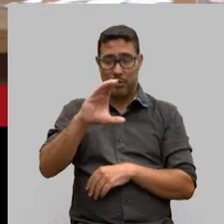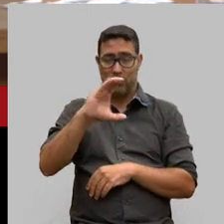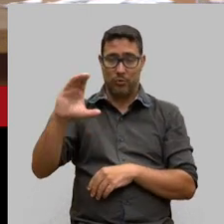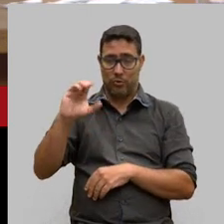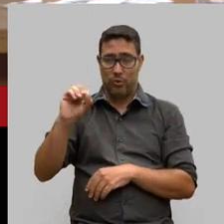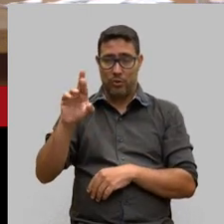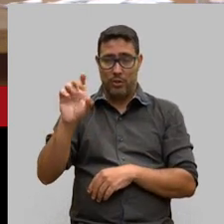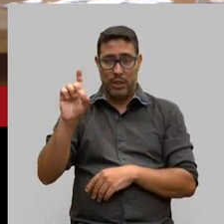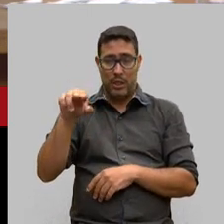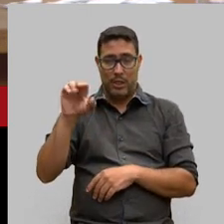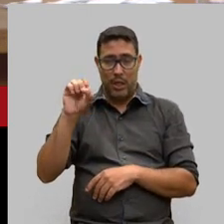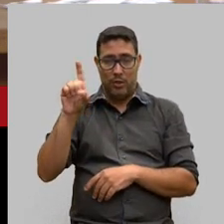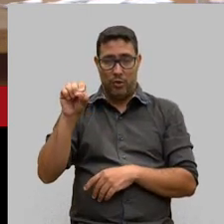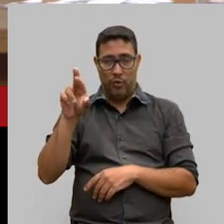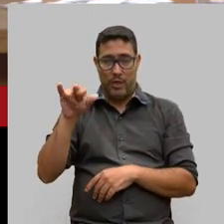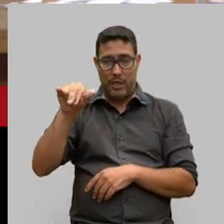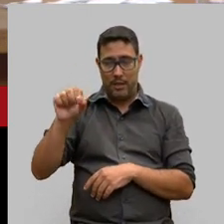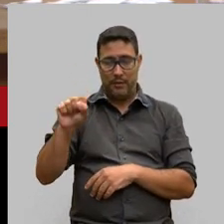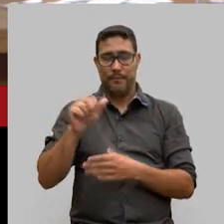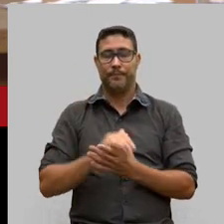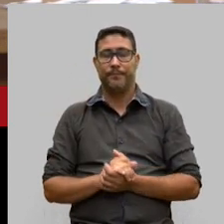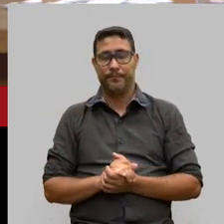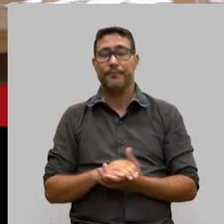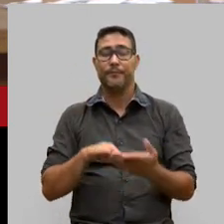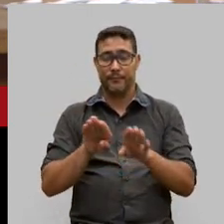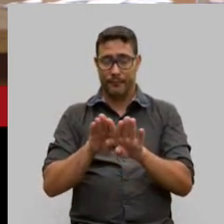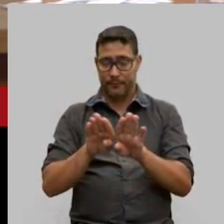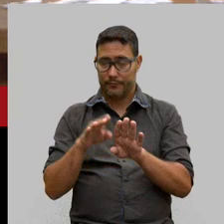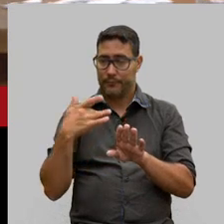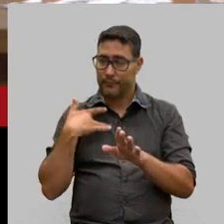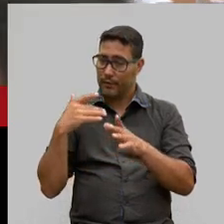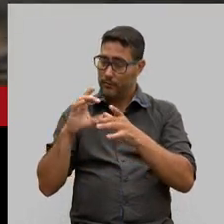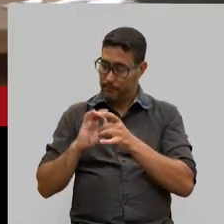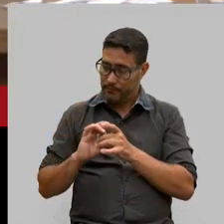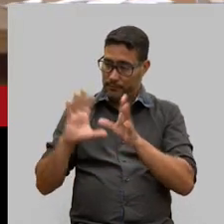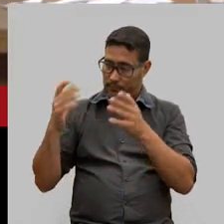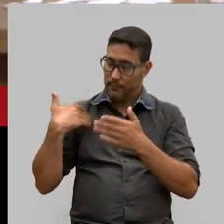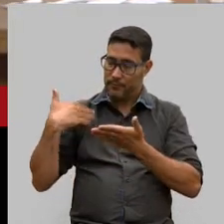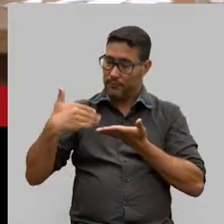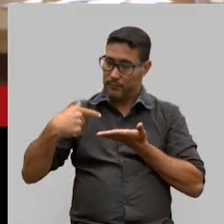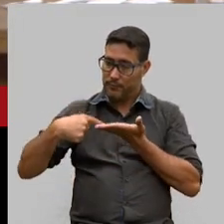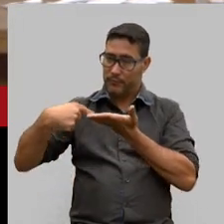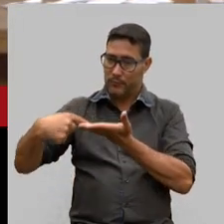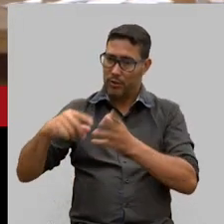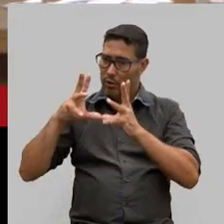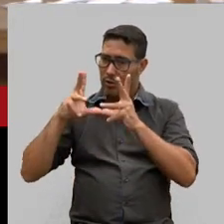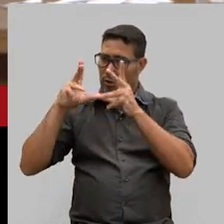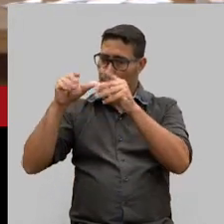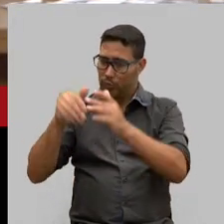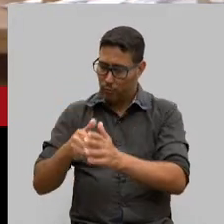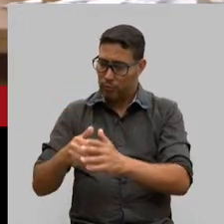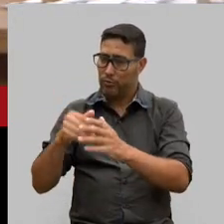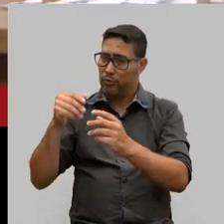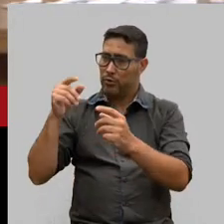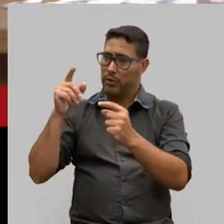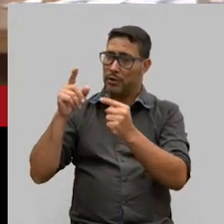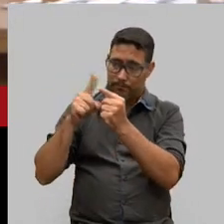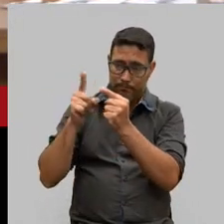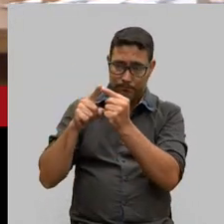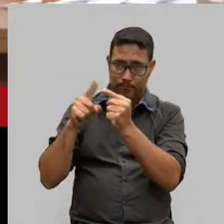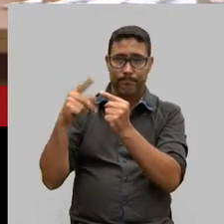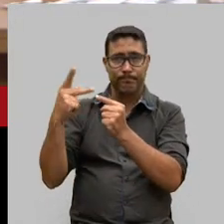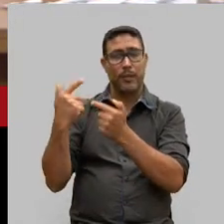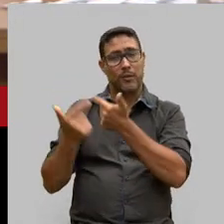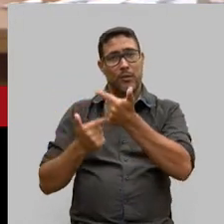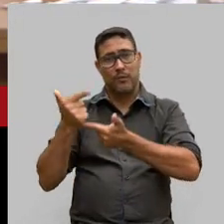me colocar à disposição Deputado eh para tudo que for feito eu também tenho uma admiração muito profunda pelo seu trabalho apesar